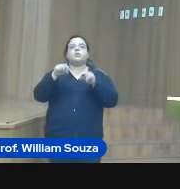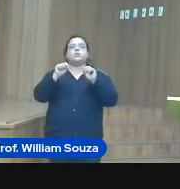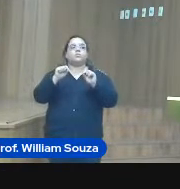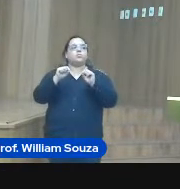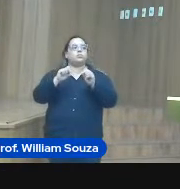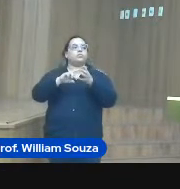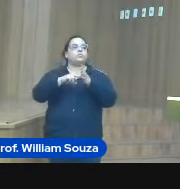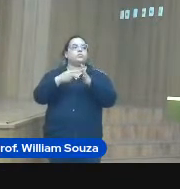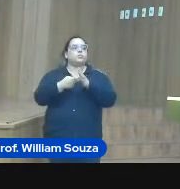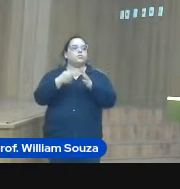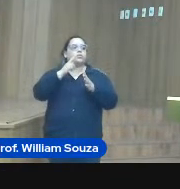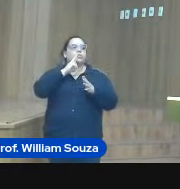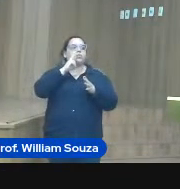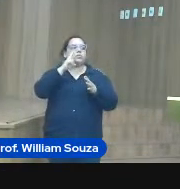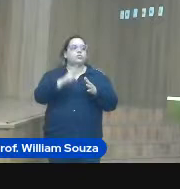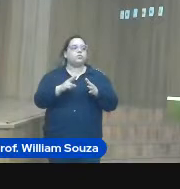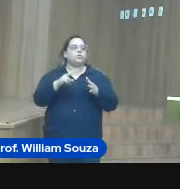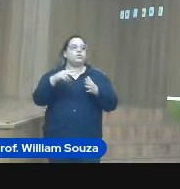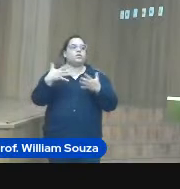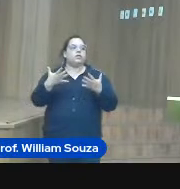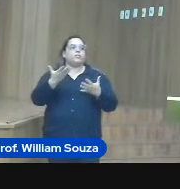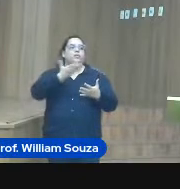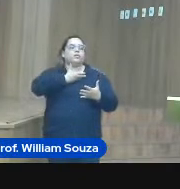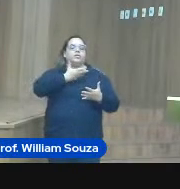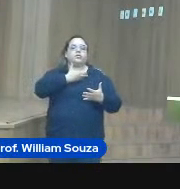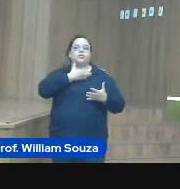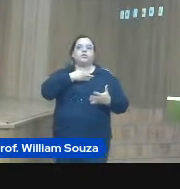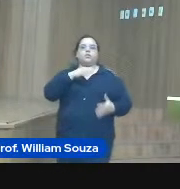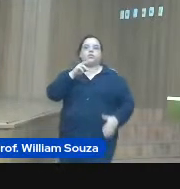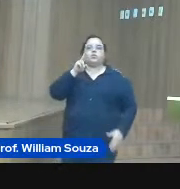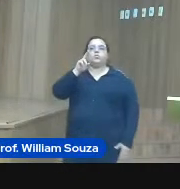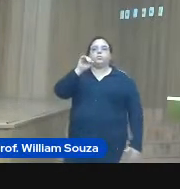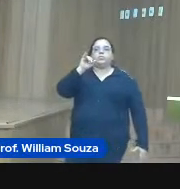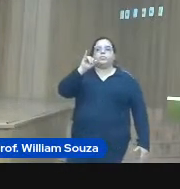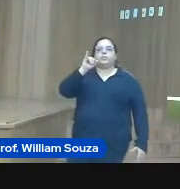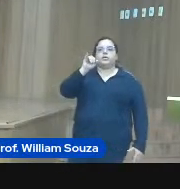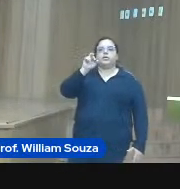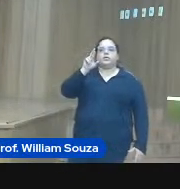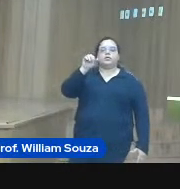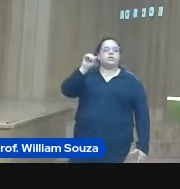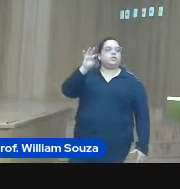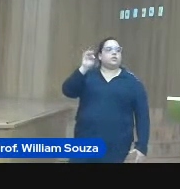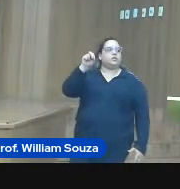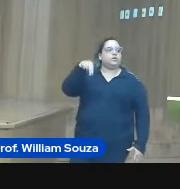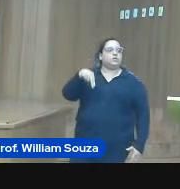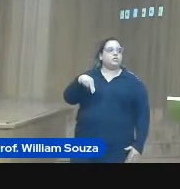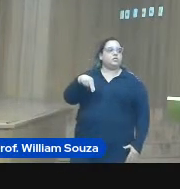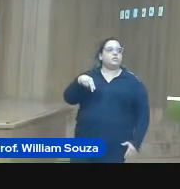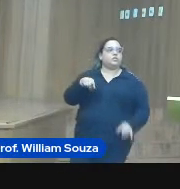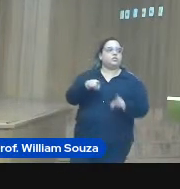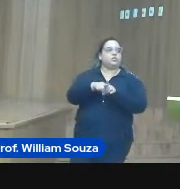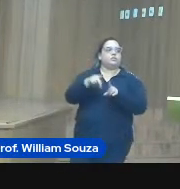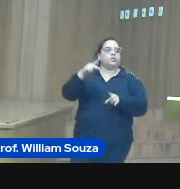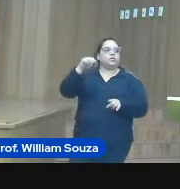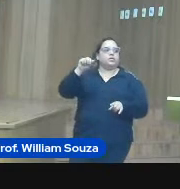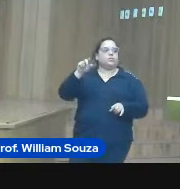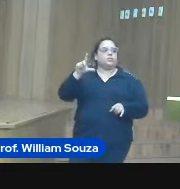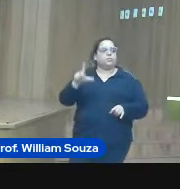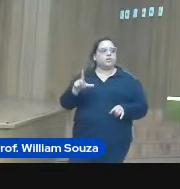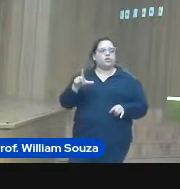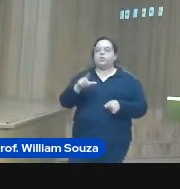colocados pelo meu querido amigo Ubiratã D'Ambrosio, pelo Paul Ernst, pelo Reuben